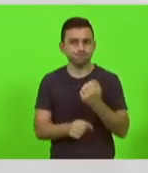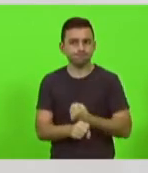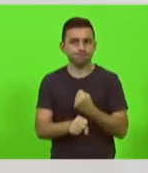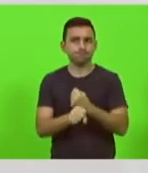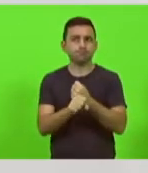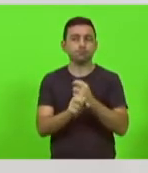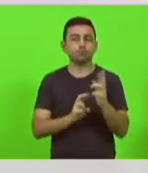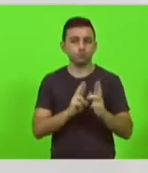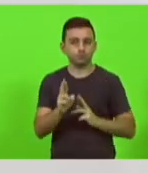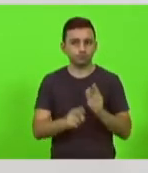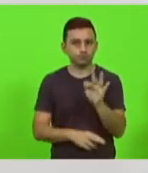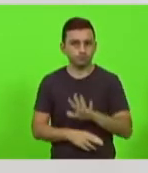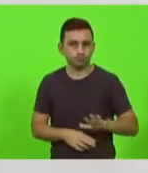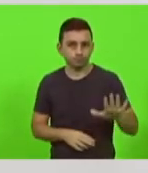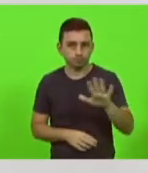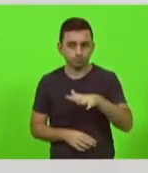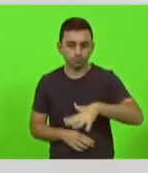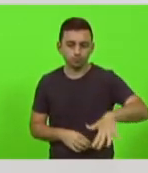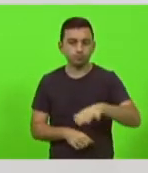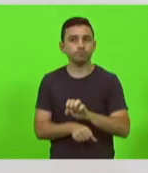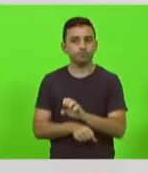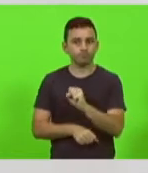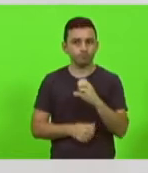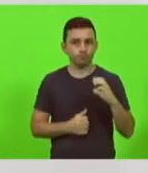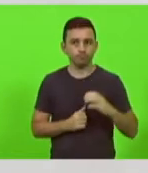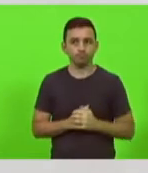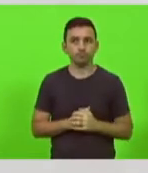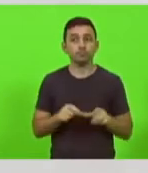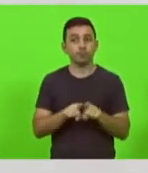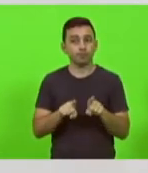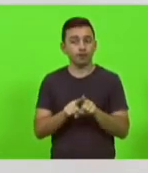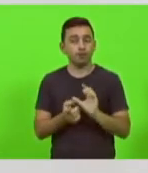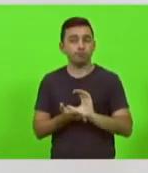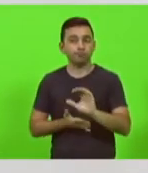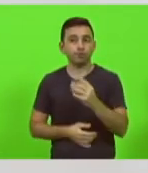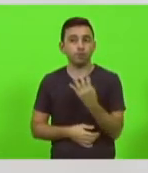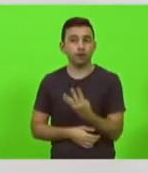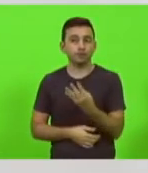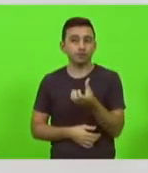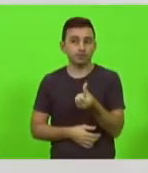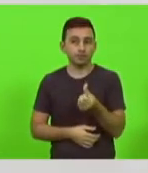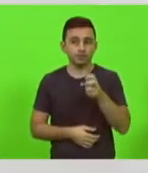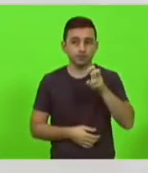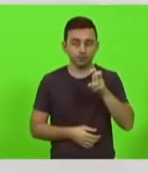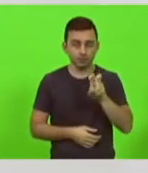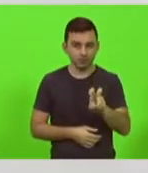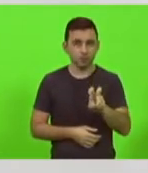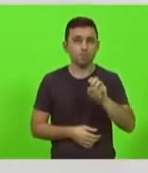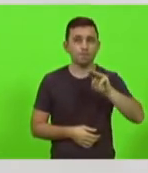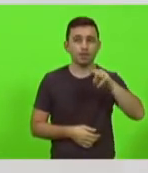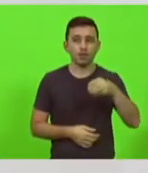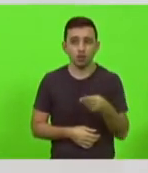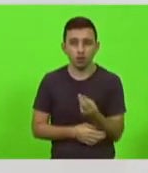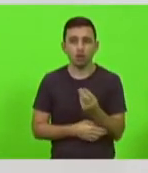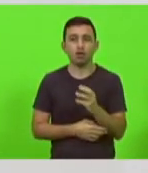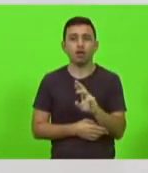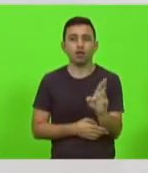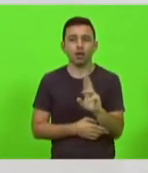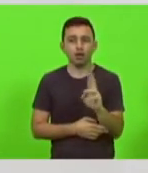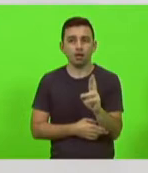federais que cortam o nosso estado. Destinamos R$ 465 milhões de reais para